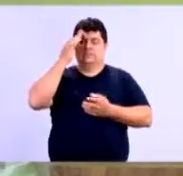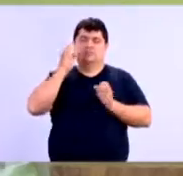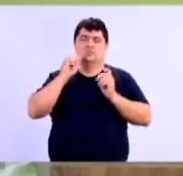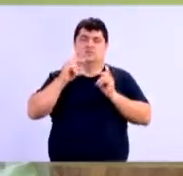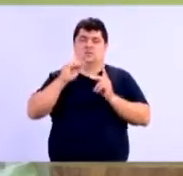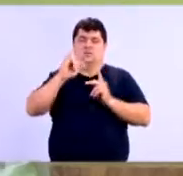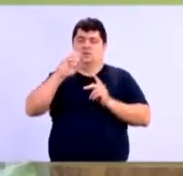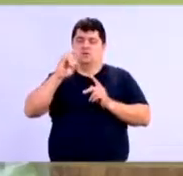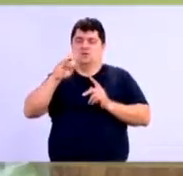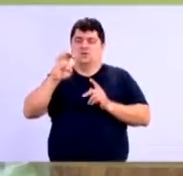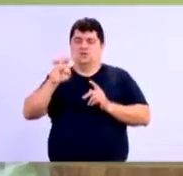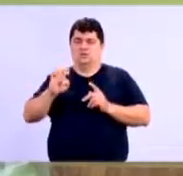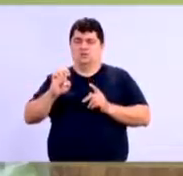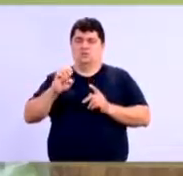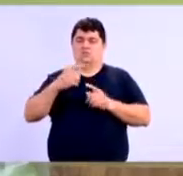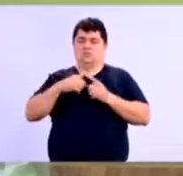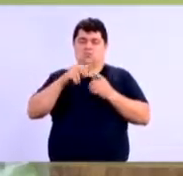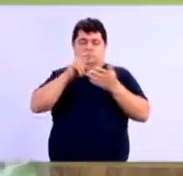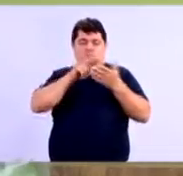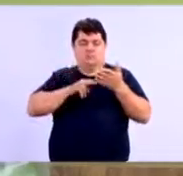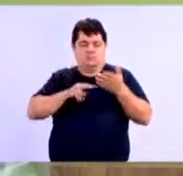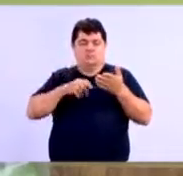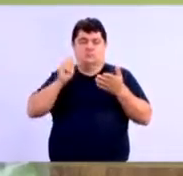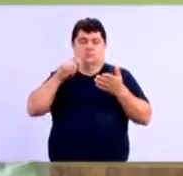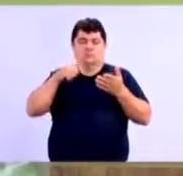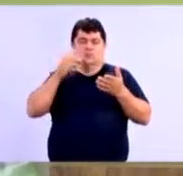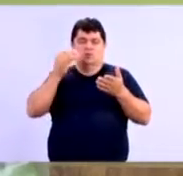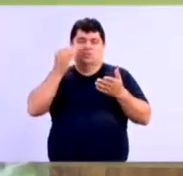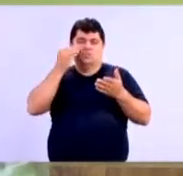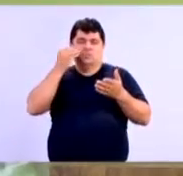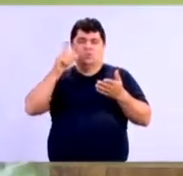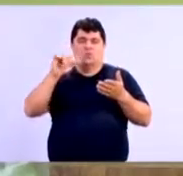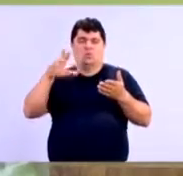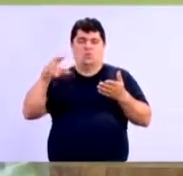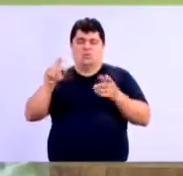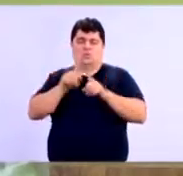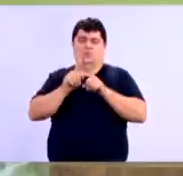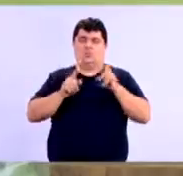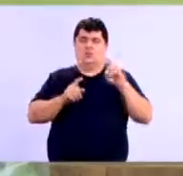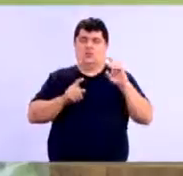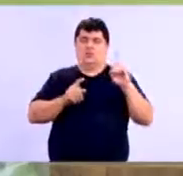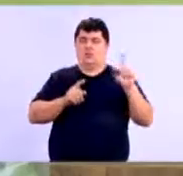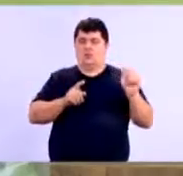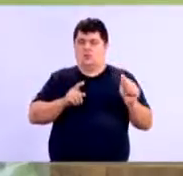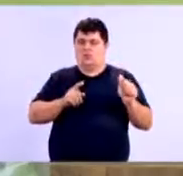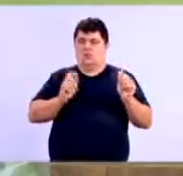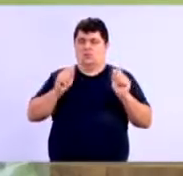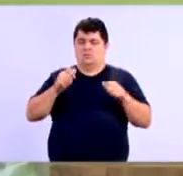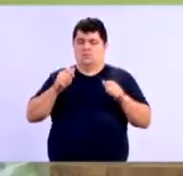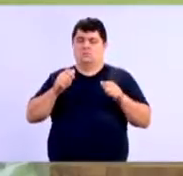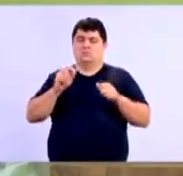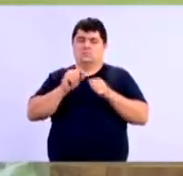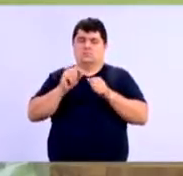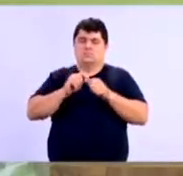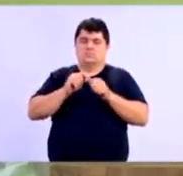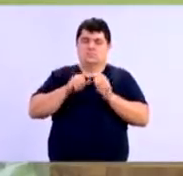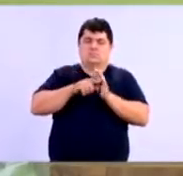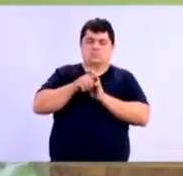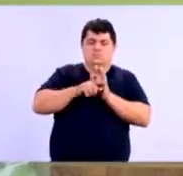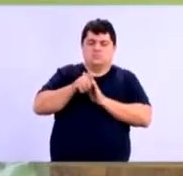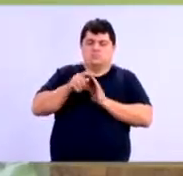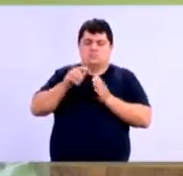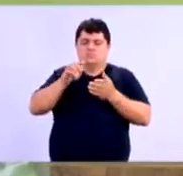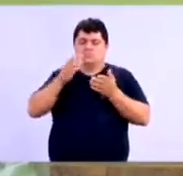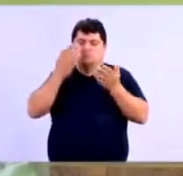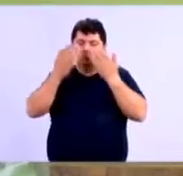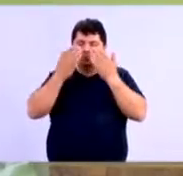dos índices, né, de fazer essa leitura tanto da rentabilidade quanto da lucratividade, que eles já têm essa condição agora de fazer